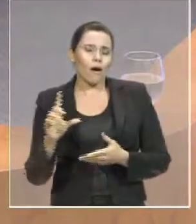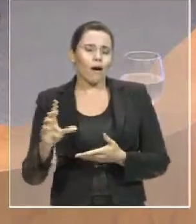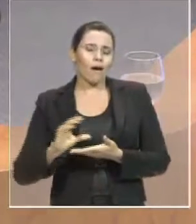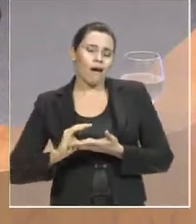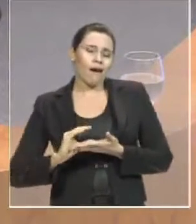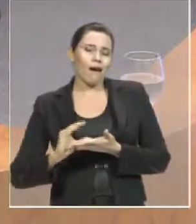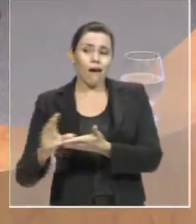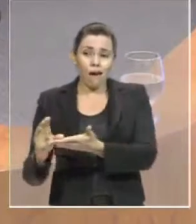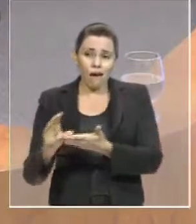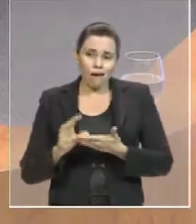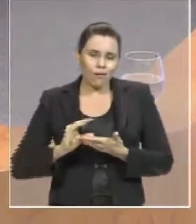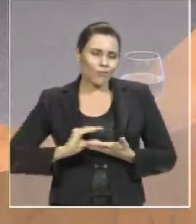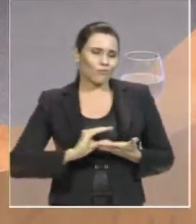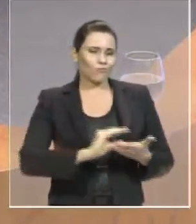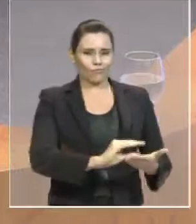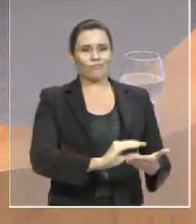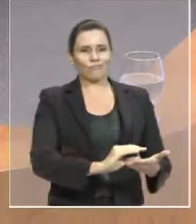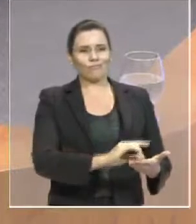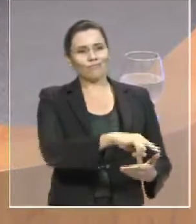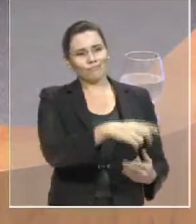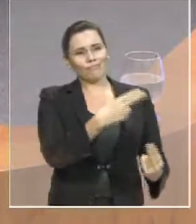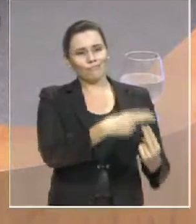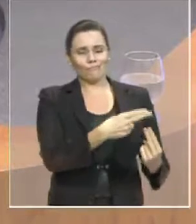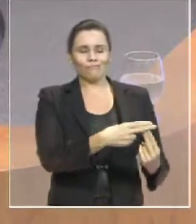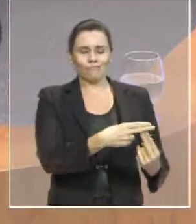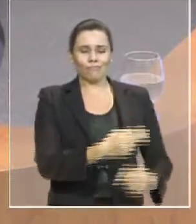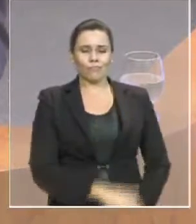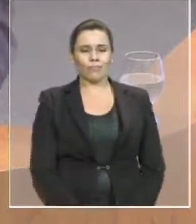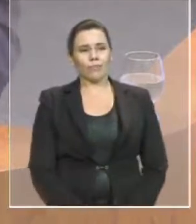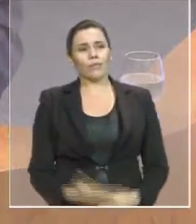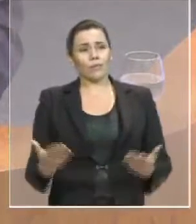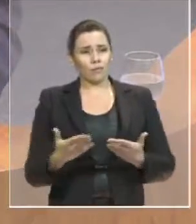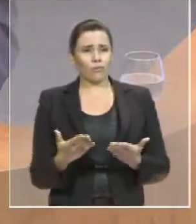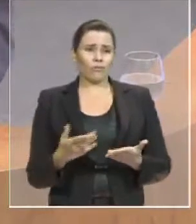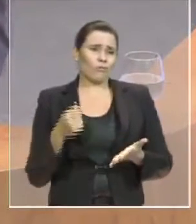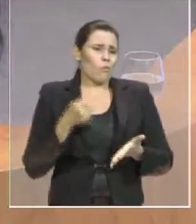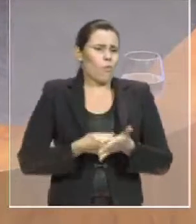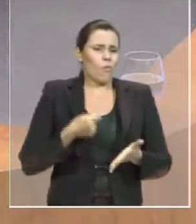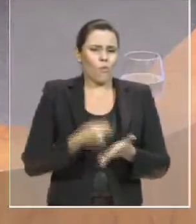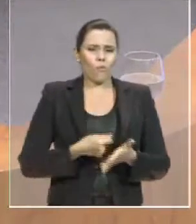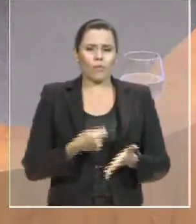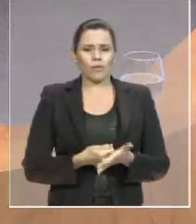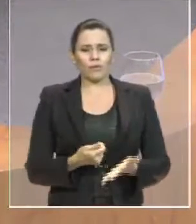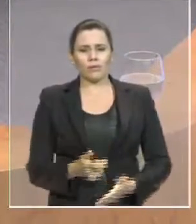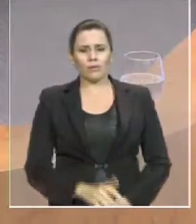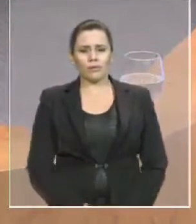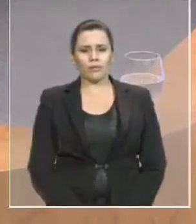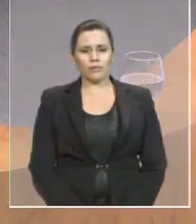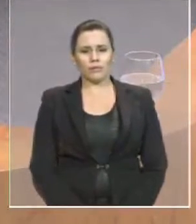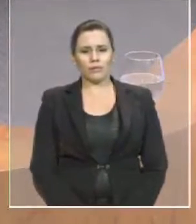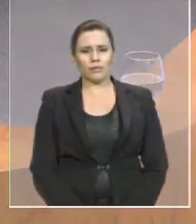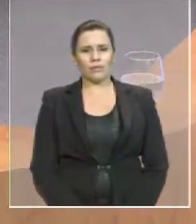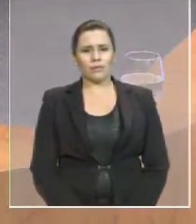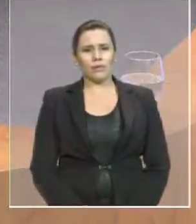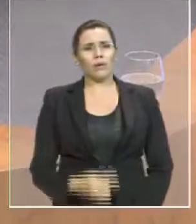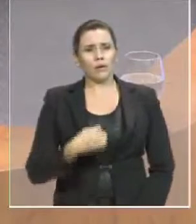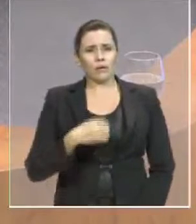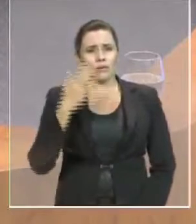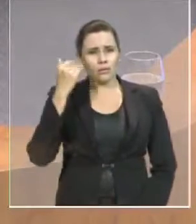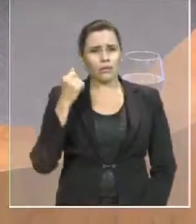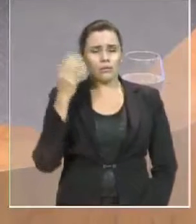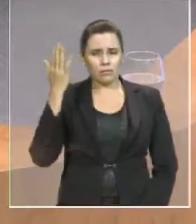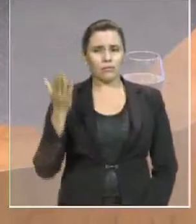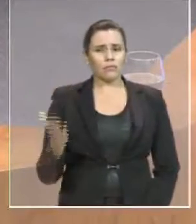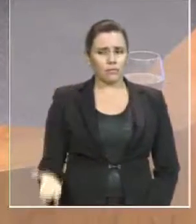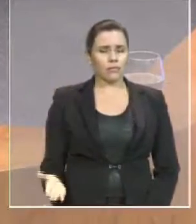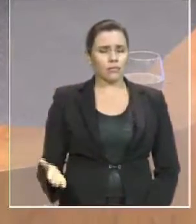vem agora a cobrança. Porque o deputado não é um político inexperiente, nem é um político de primeira viagem. É um deputado que